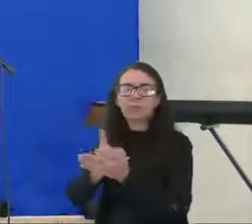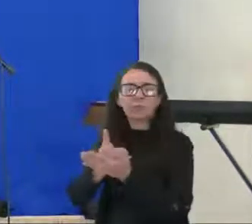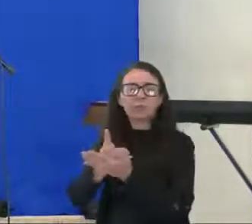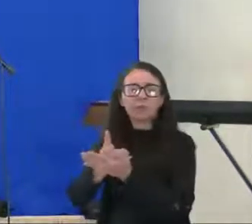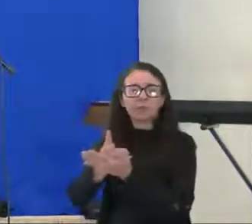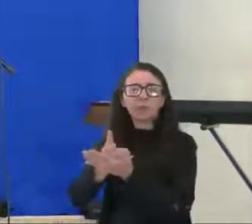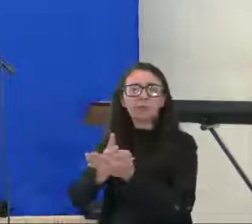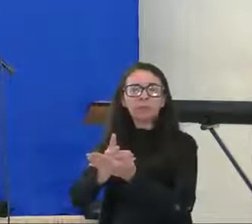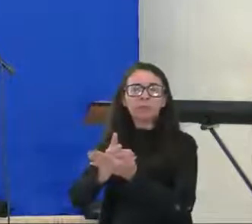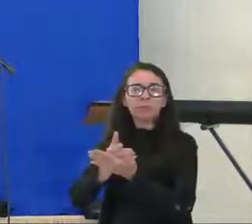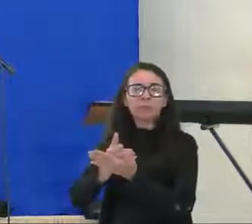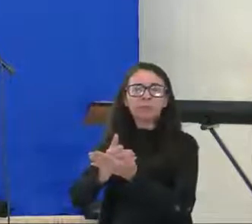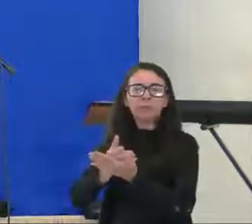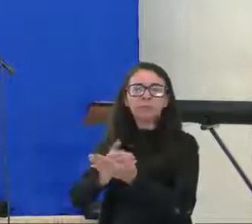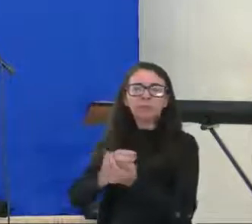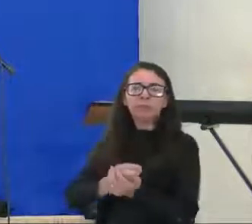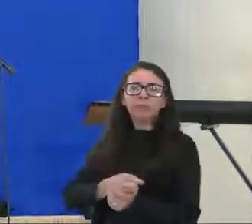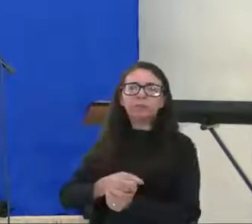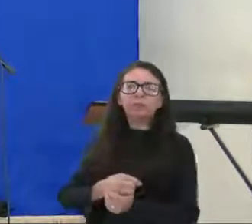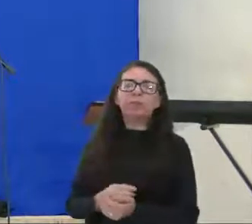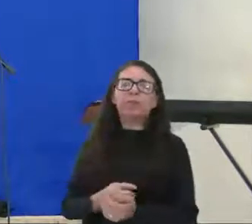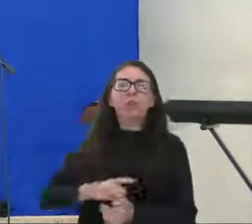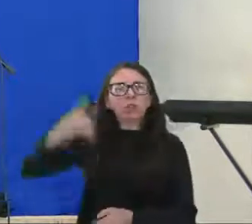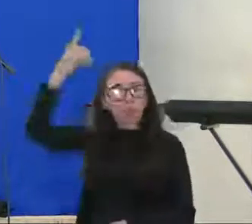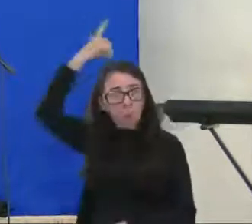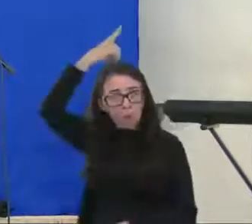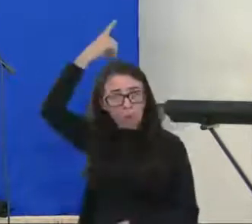adianta todo mundo querer ser, né,